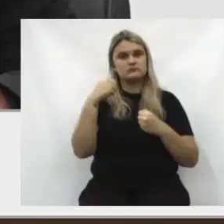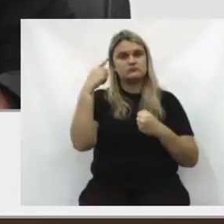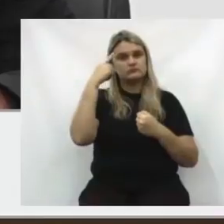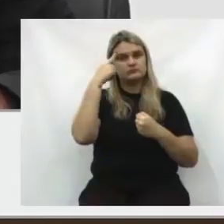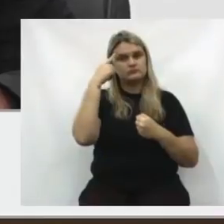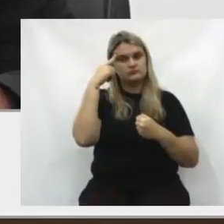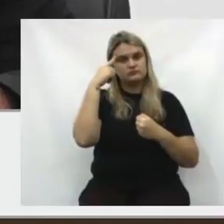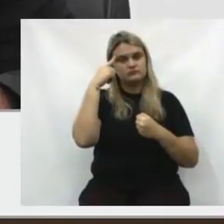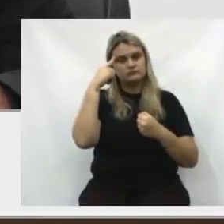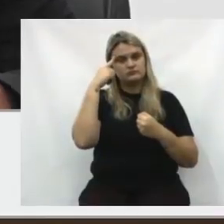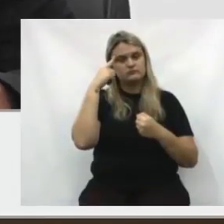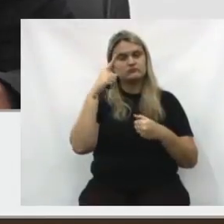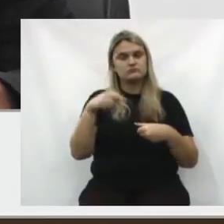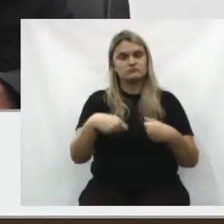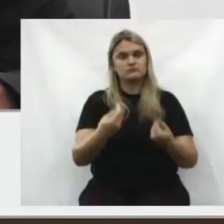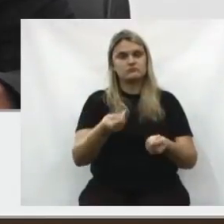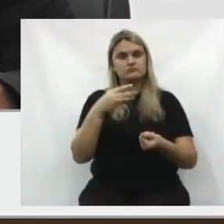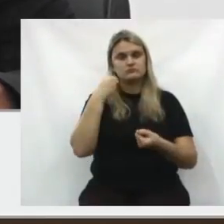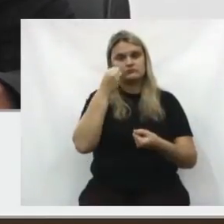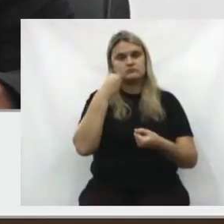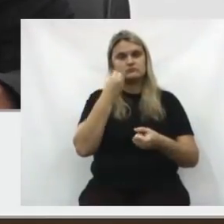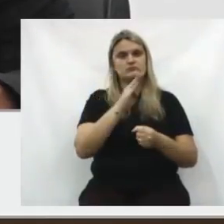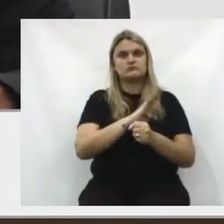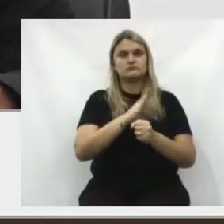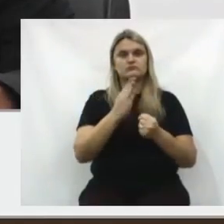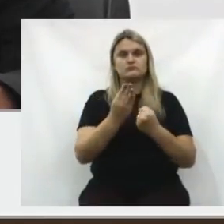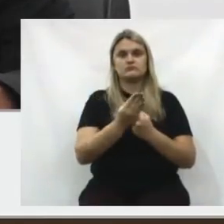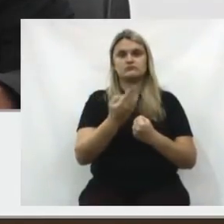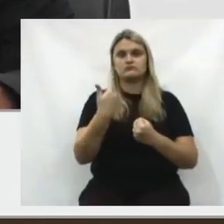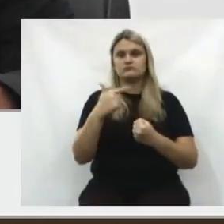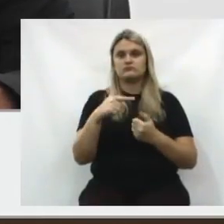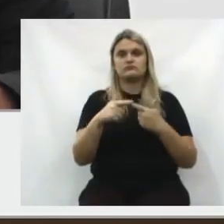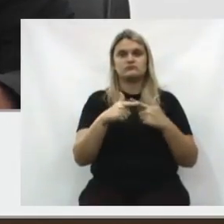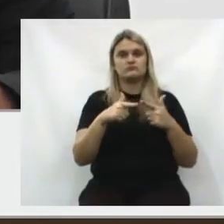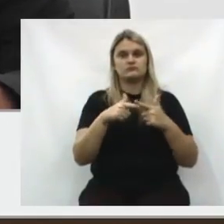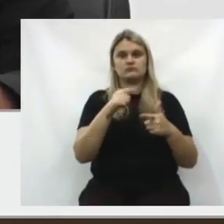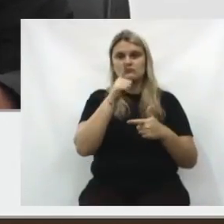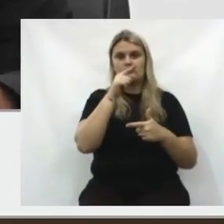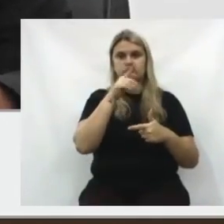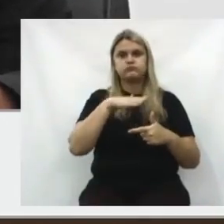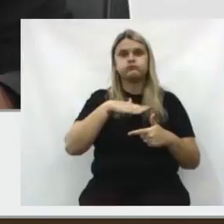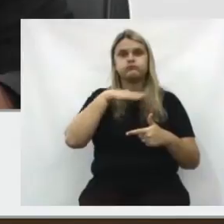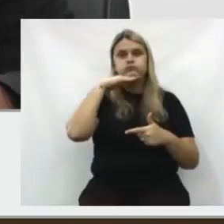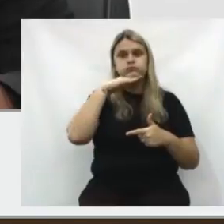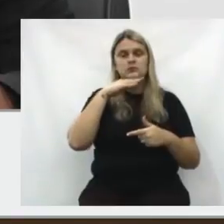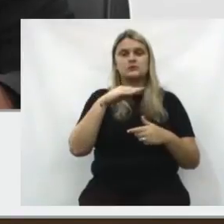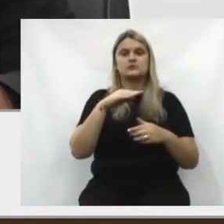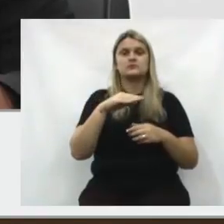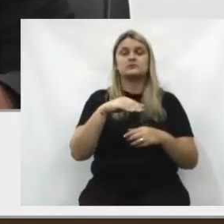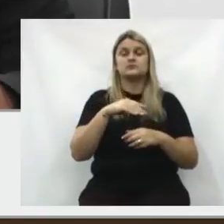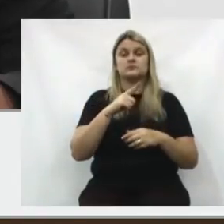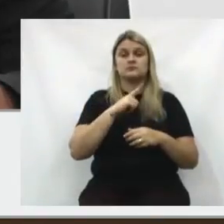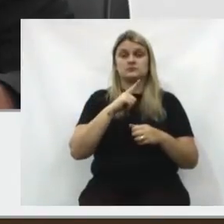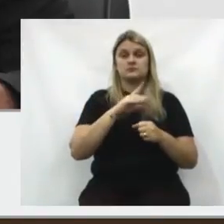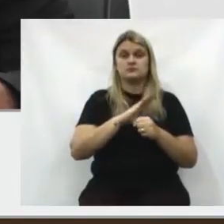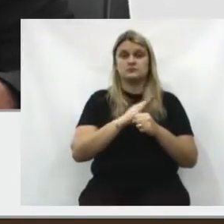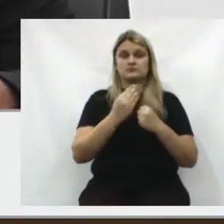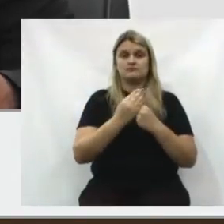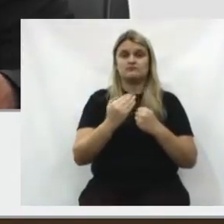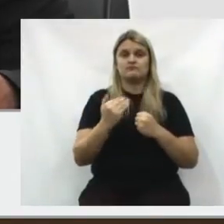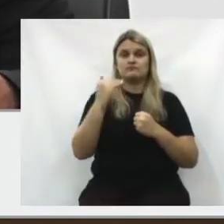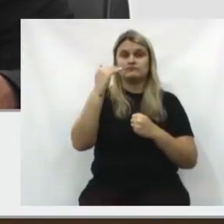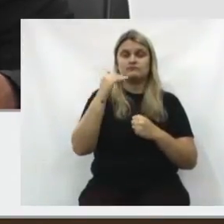nós temos que pensar em dar oportunidade a bairros que não têm problema de enchente, né? Bairros